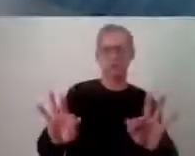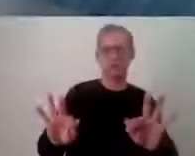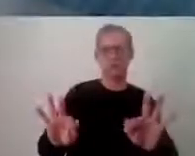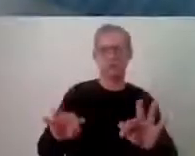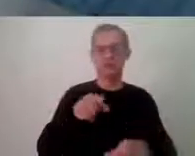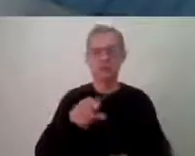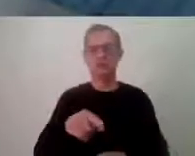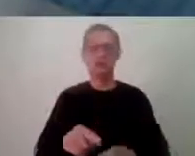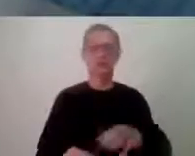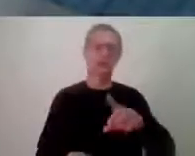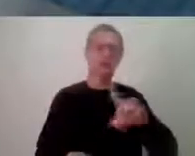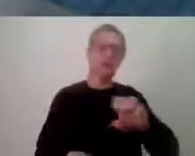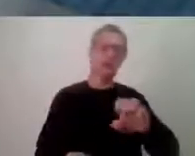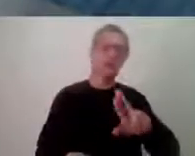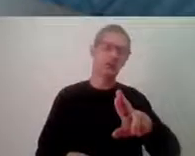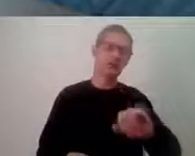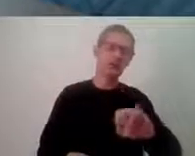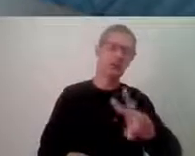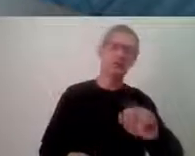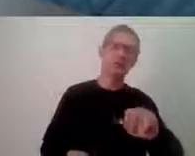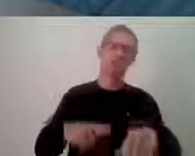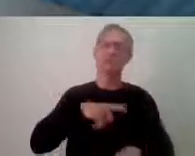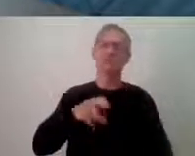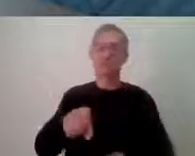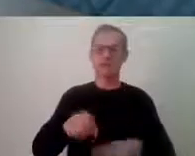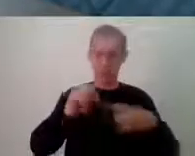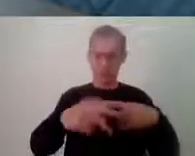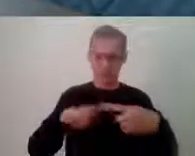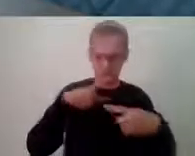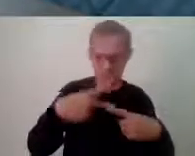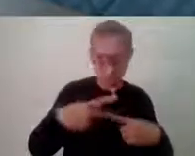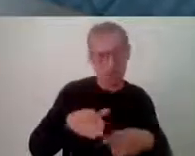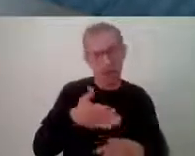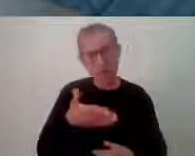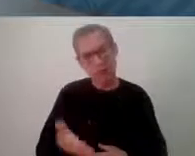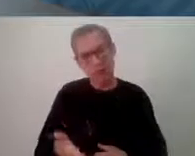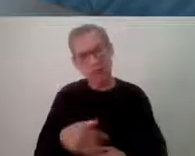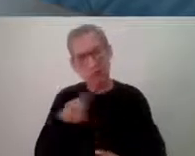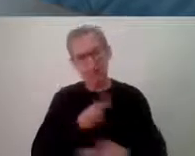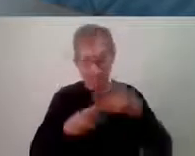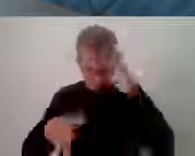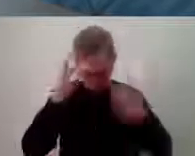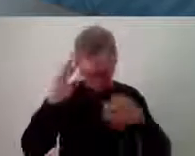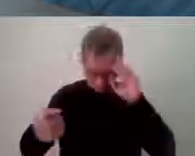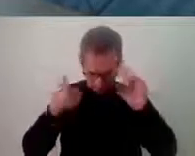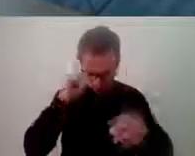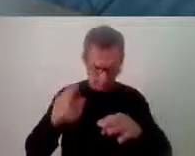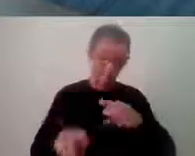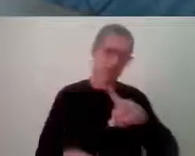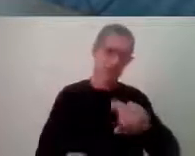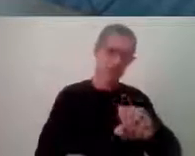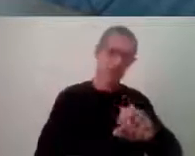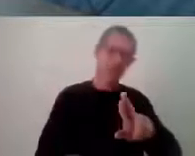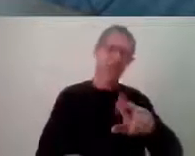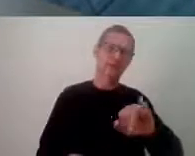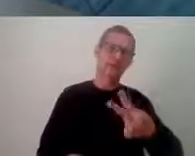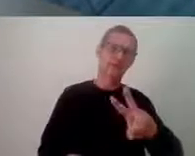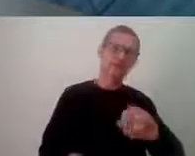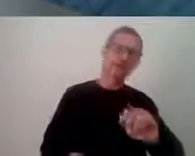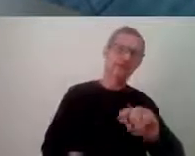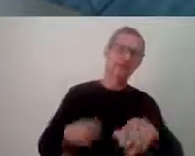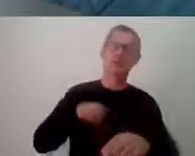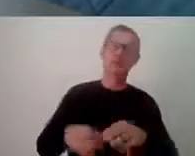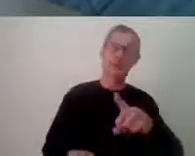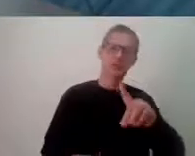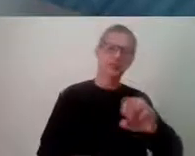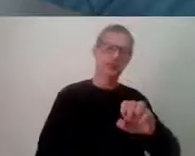quando você deriva, você chega em x ao quadrado. E aí, vamos pensar na ideia de derivada. Quando eu derivo uma função,